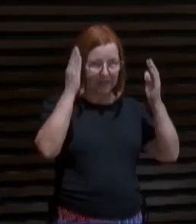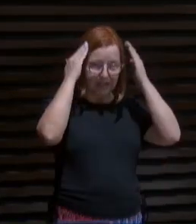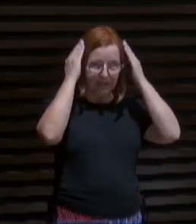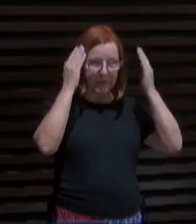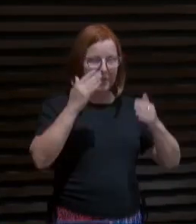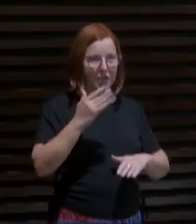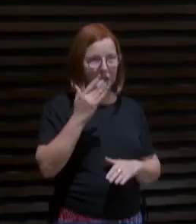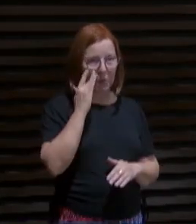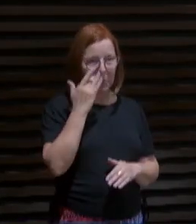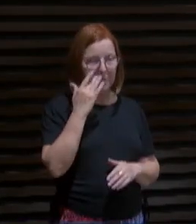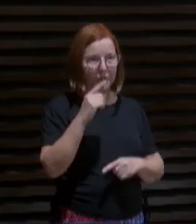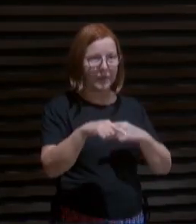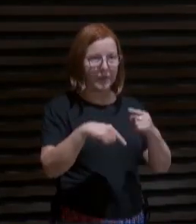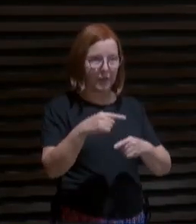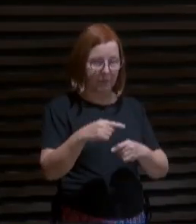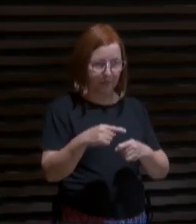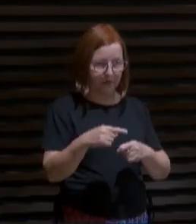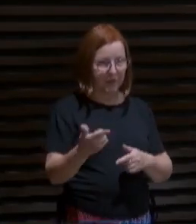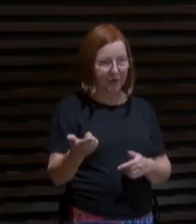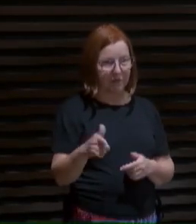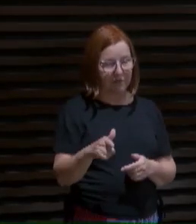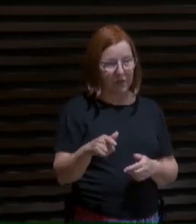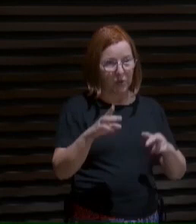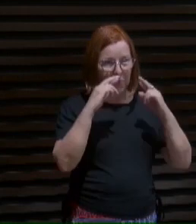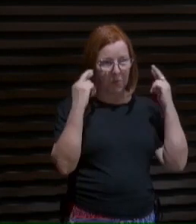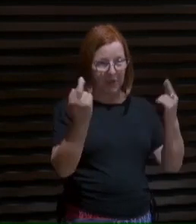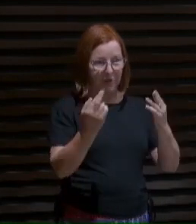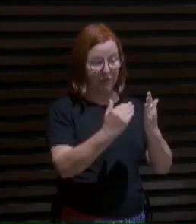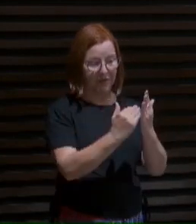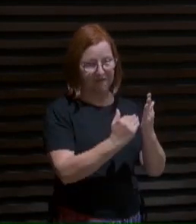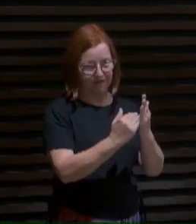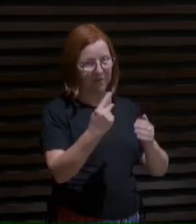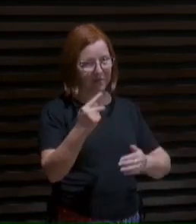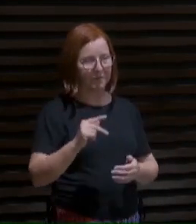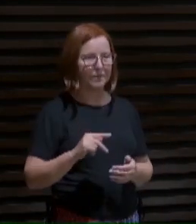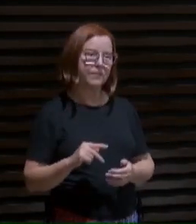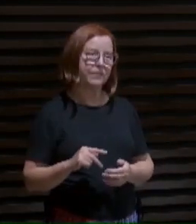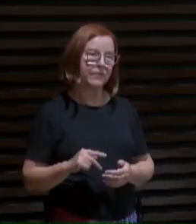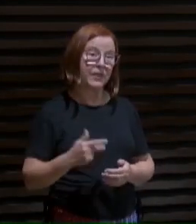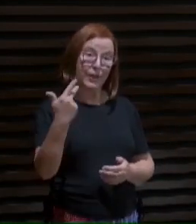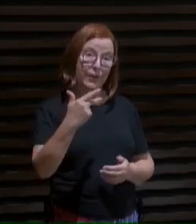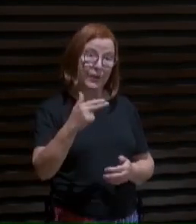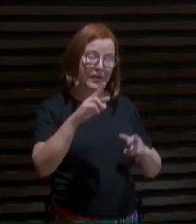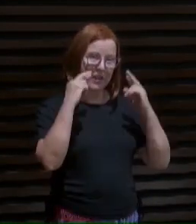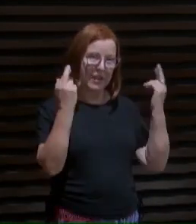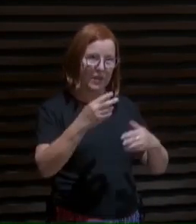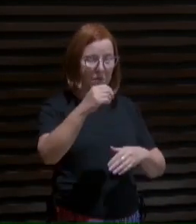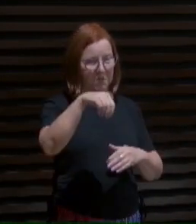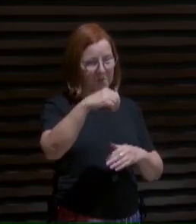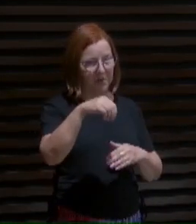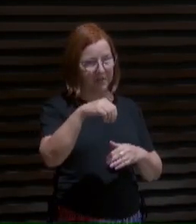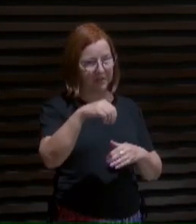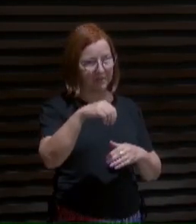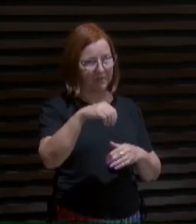Depois de ti se levantará outro reino inferior ao teu, e um terceiro reino de bronze, o